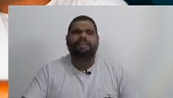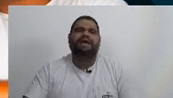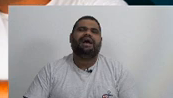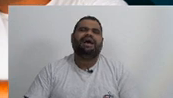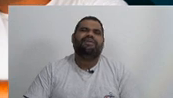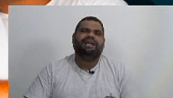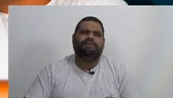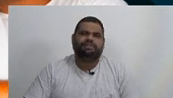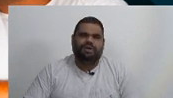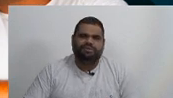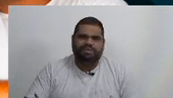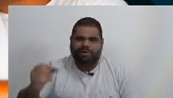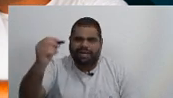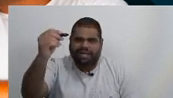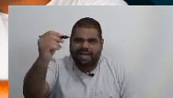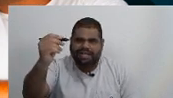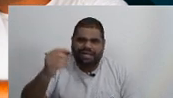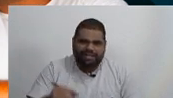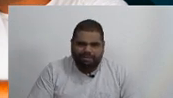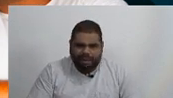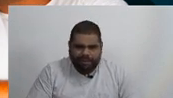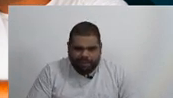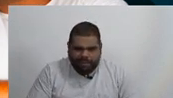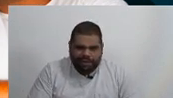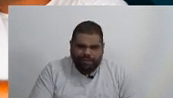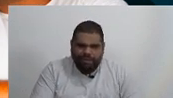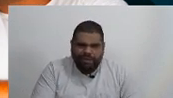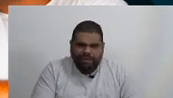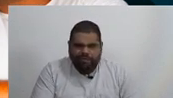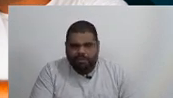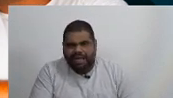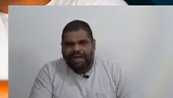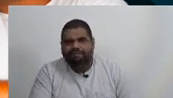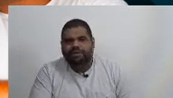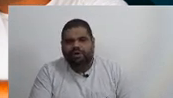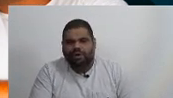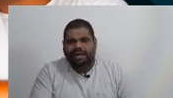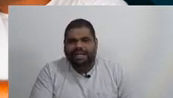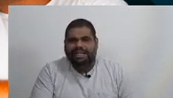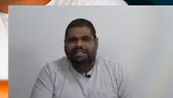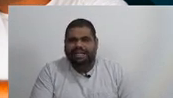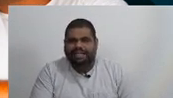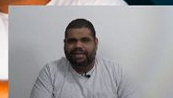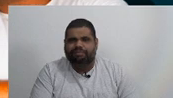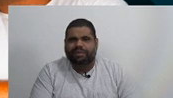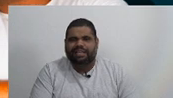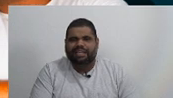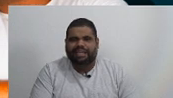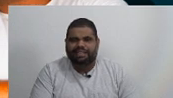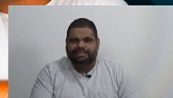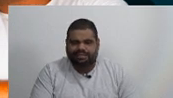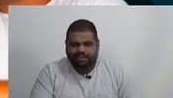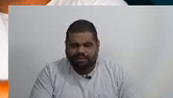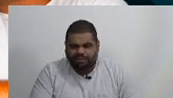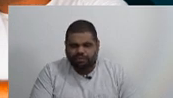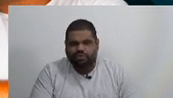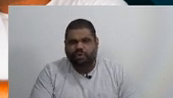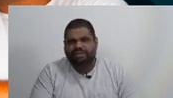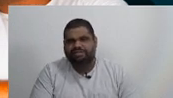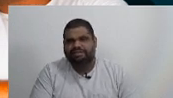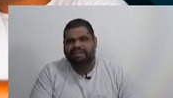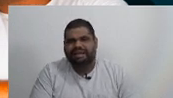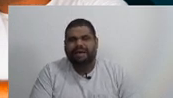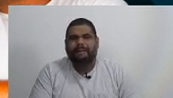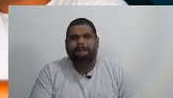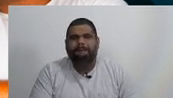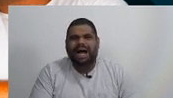Explicadinho? Agora, pessoal, simbora. Caneta e papel na mão. Vamos lá. Olha aí na telinha. Quiz,